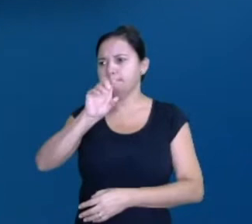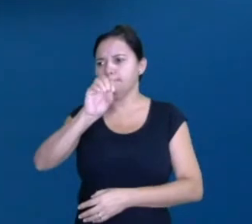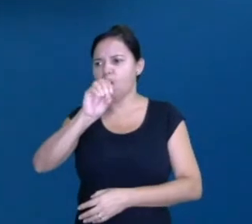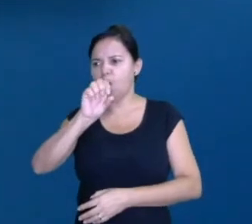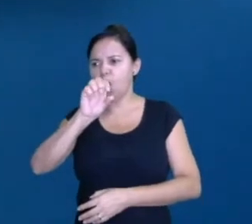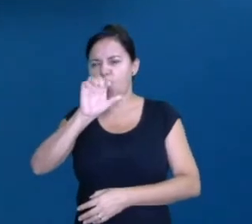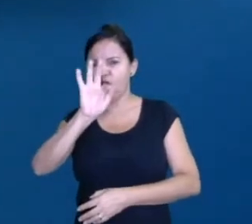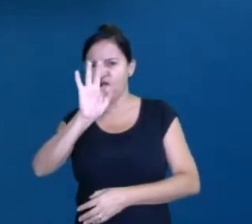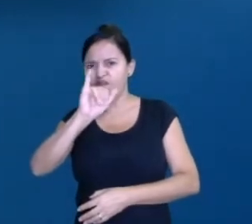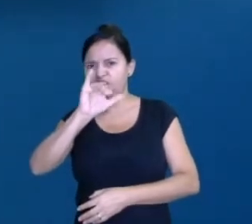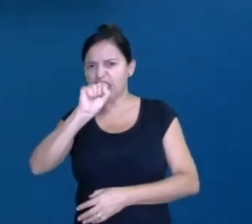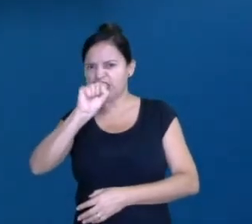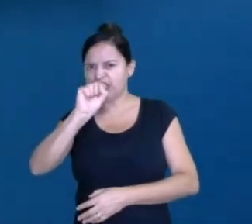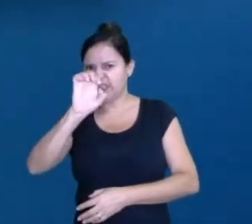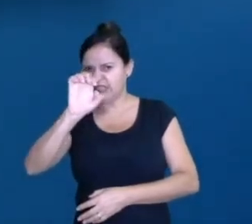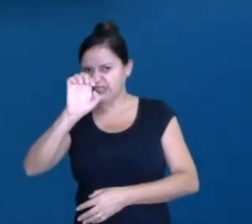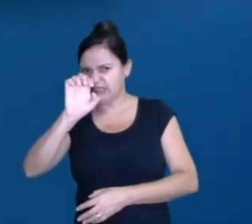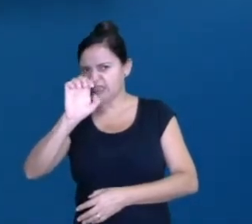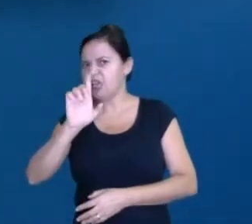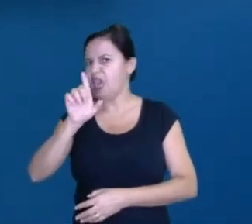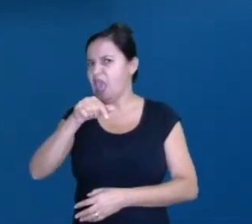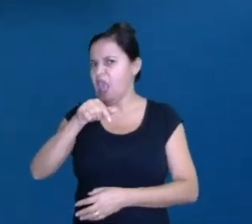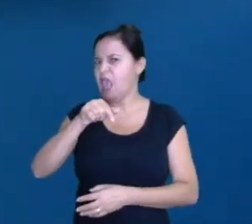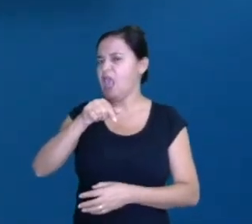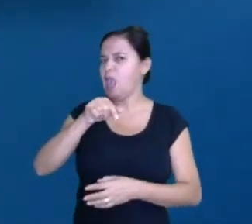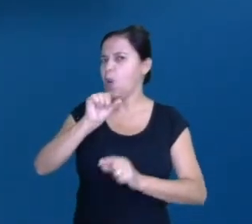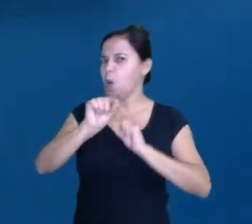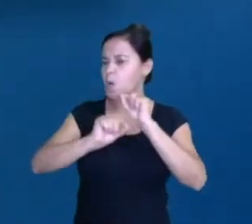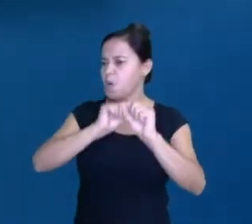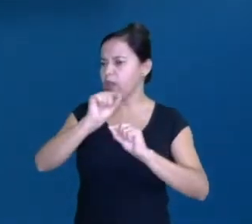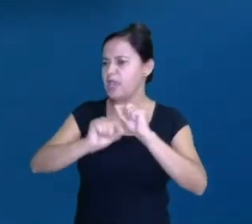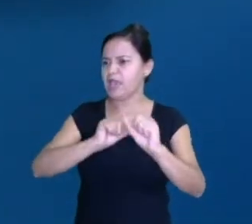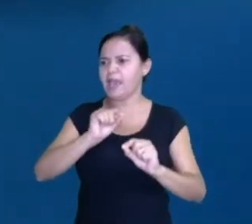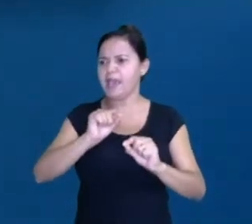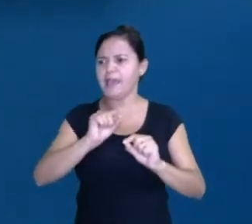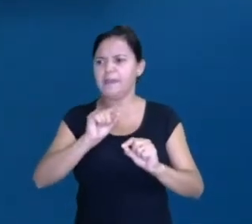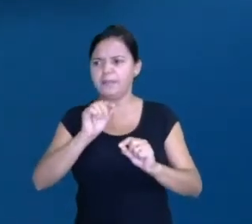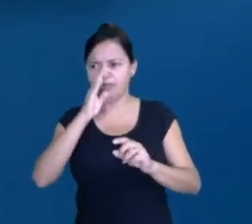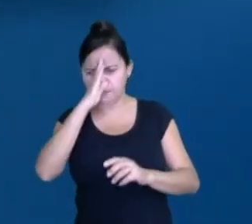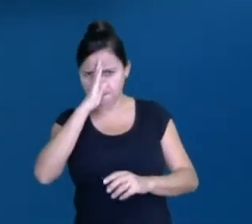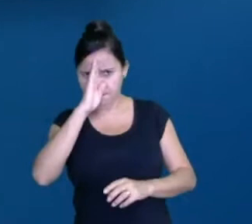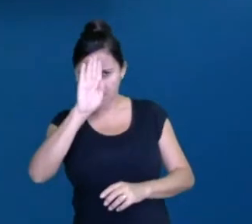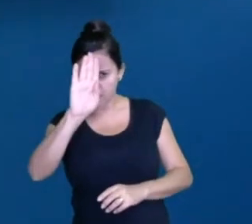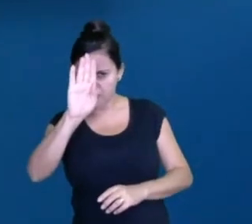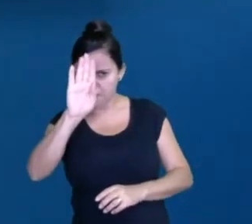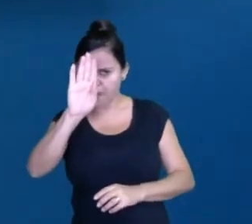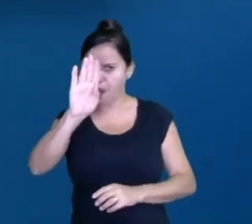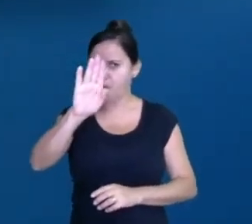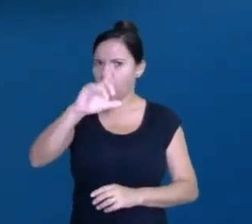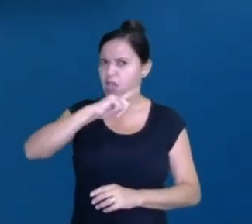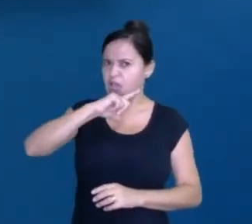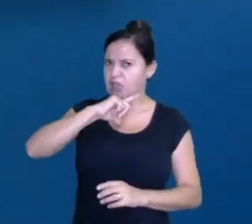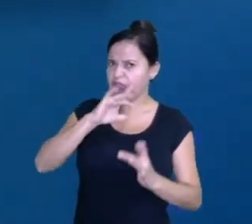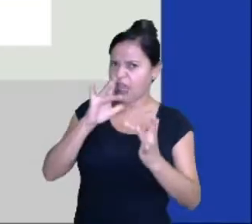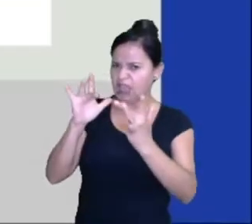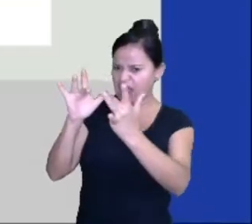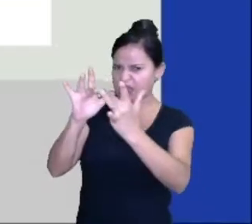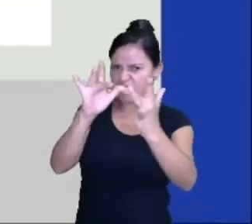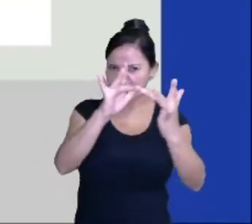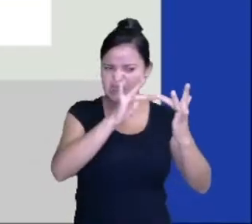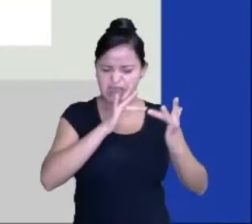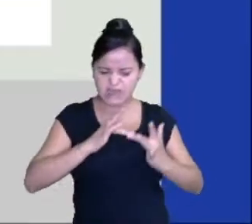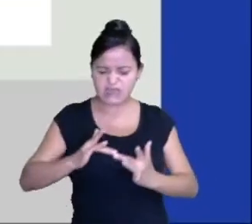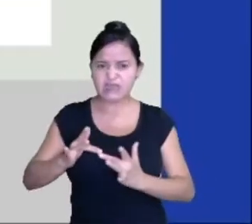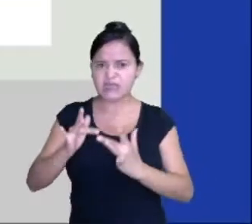de glândula mestre, tá? E a hipófise, ela vai estar intimamente associada a vários tipos de hormônio. Eu vou pedir para a produção